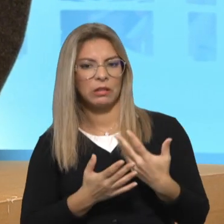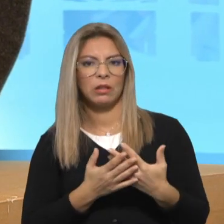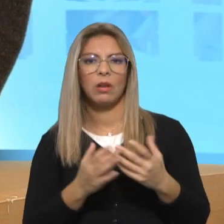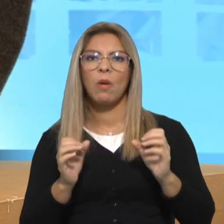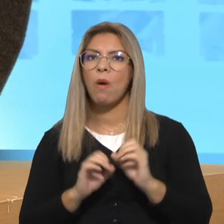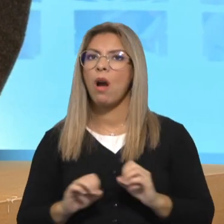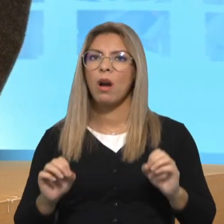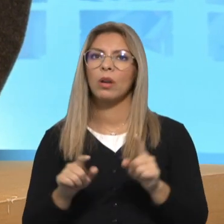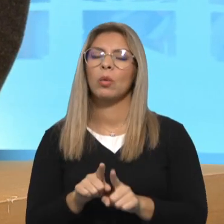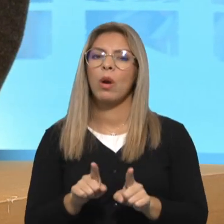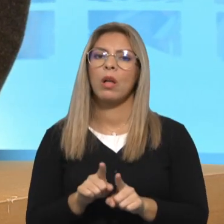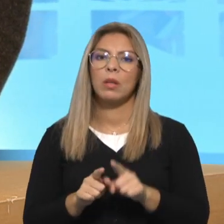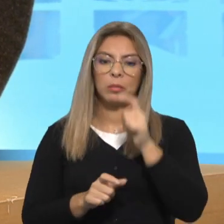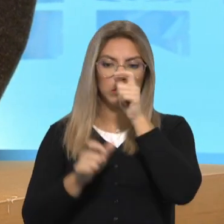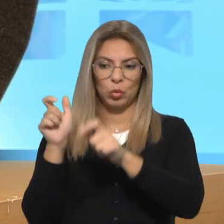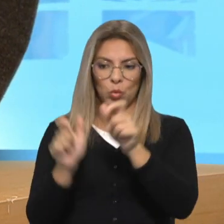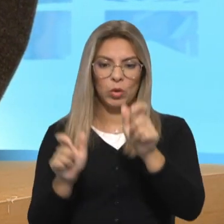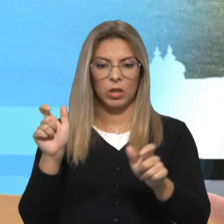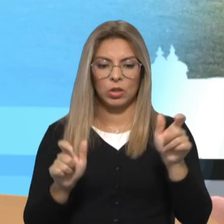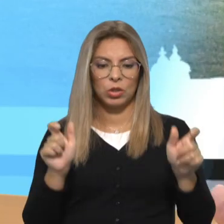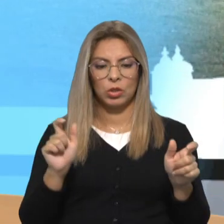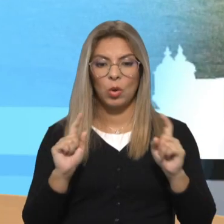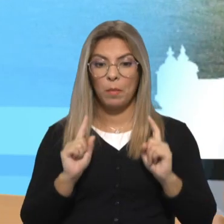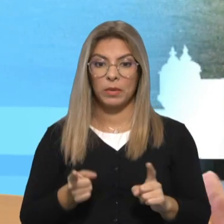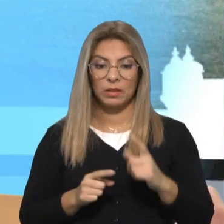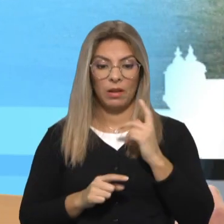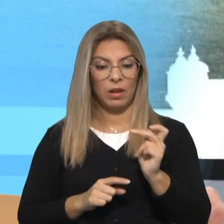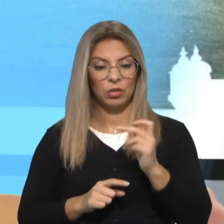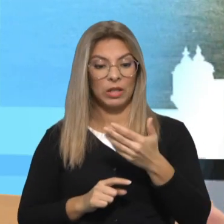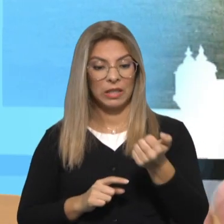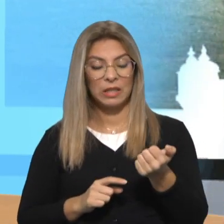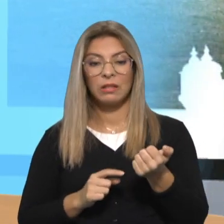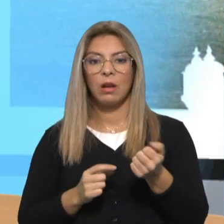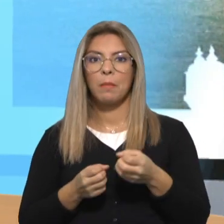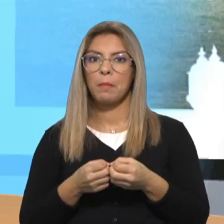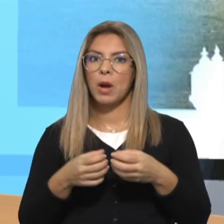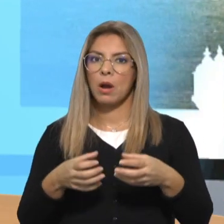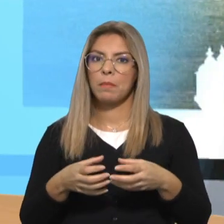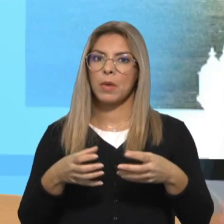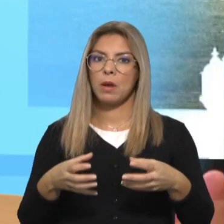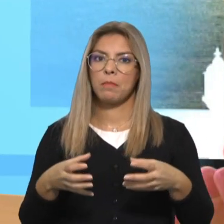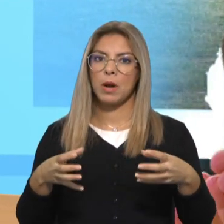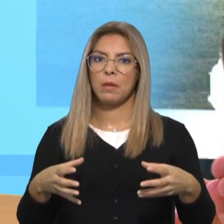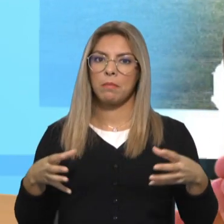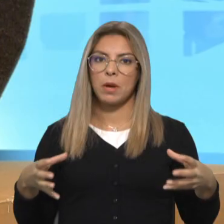Ou seja, as pessoas que começaram há 15 anos, o grupo vem alastrando e neste momento nós, ainda na última